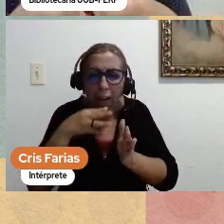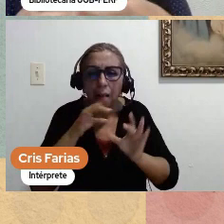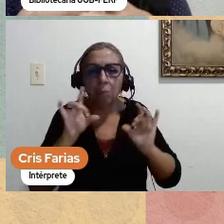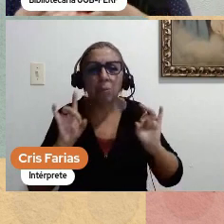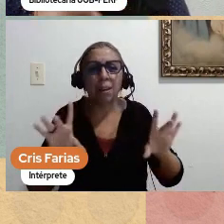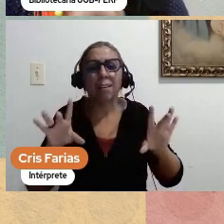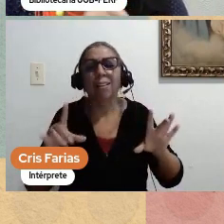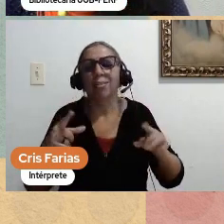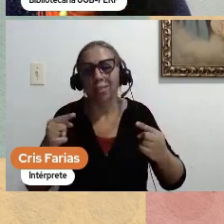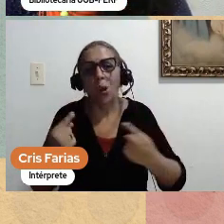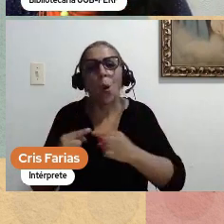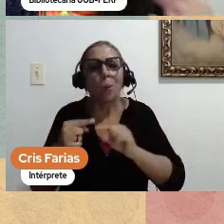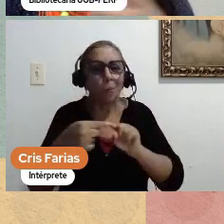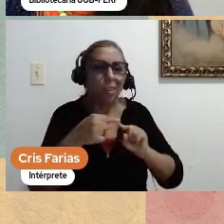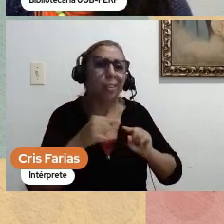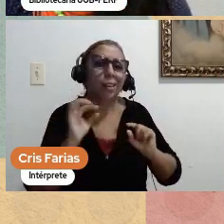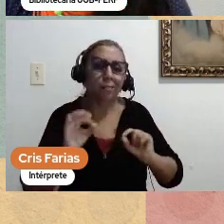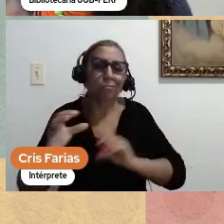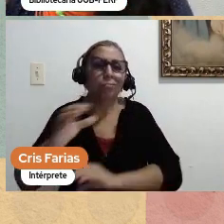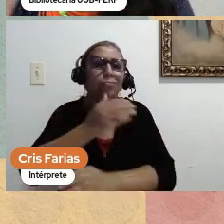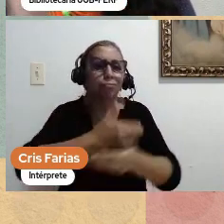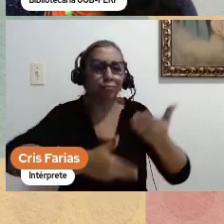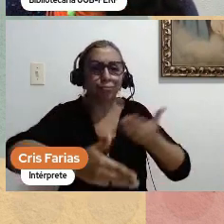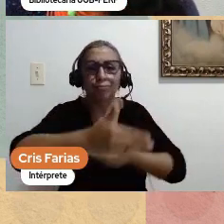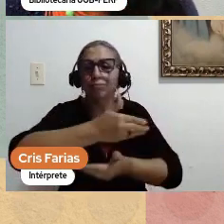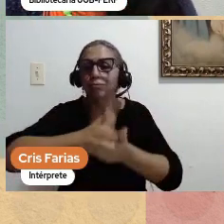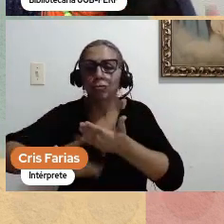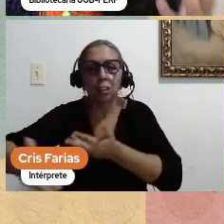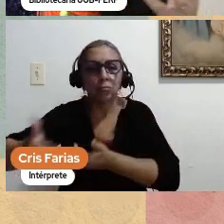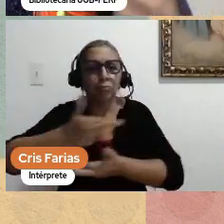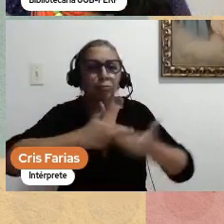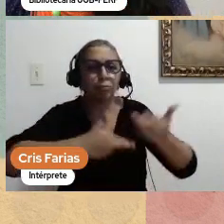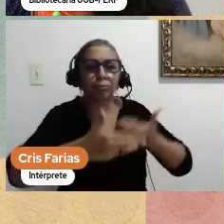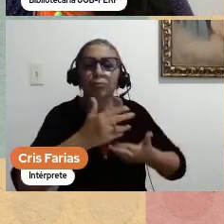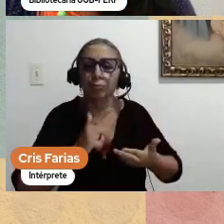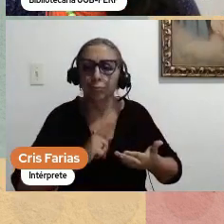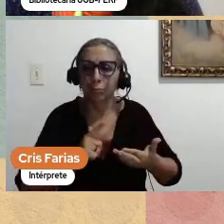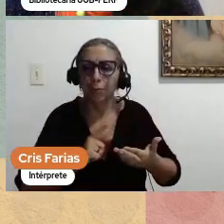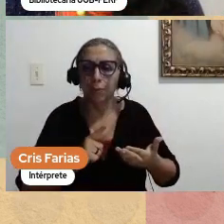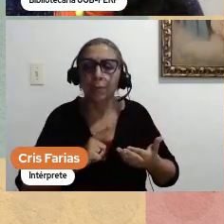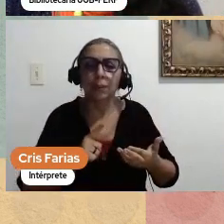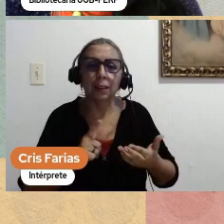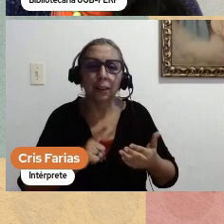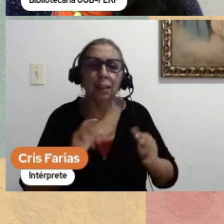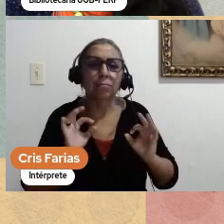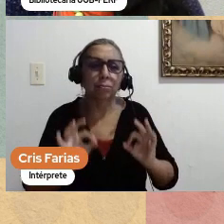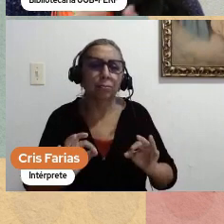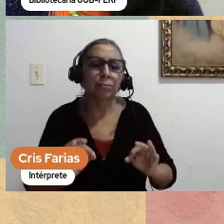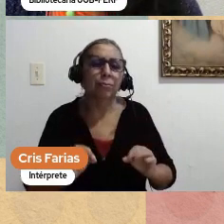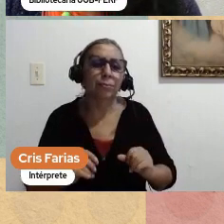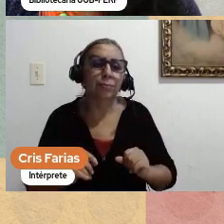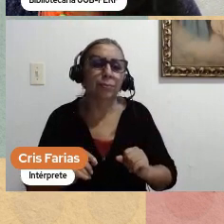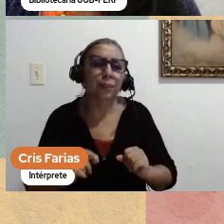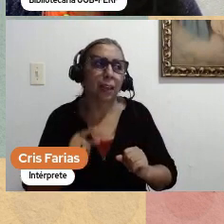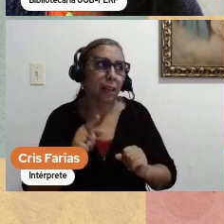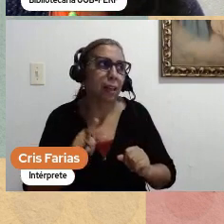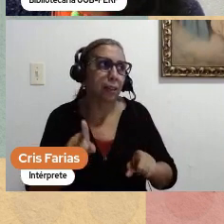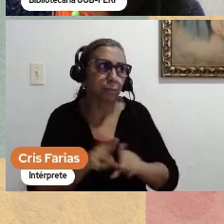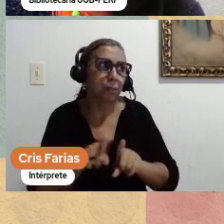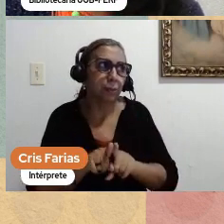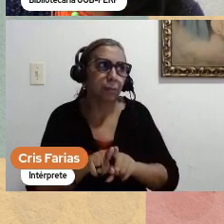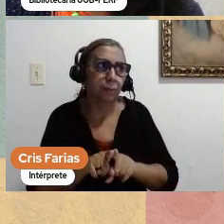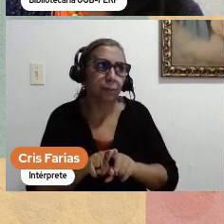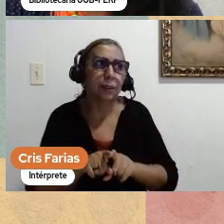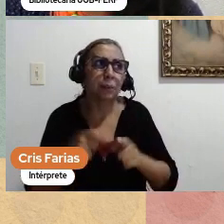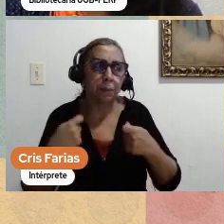tudo tem sentido, estão em diálogo, tem conexão, tem interoperabilidade, tem interseção, e é algo